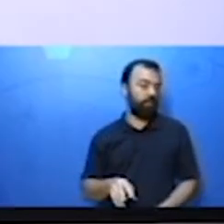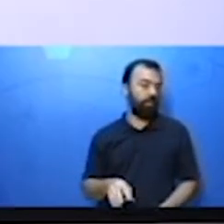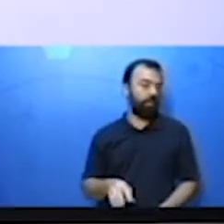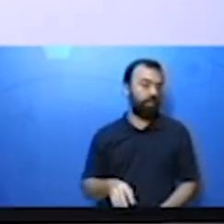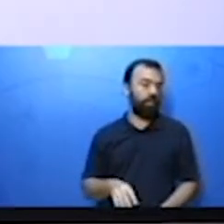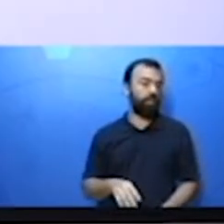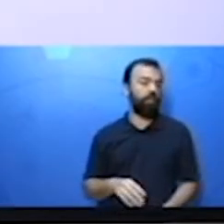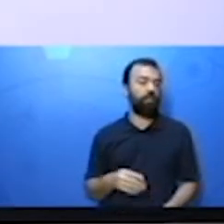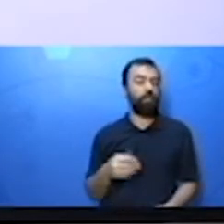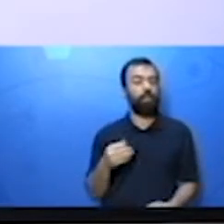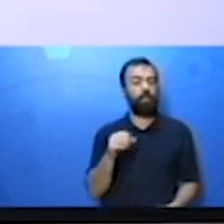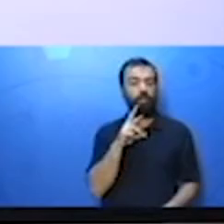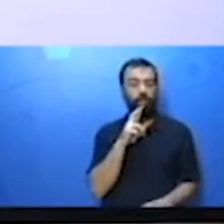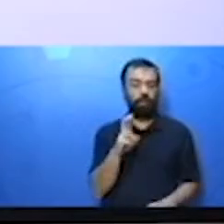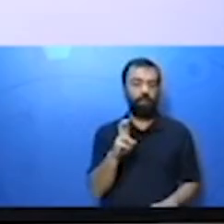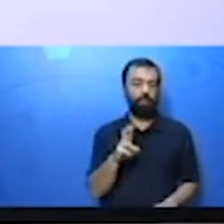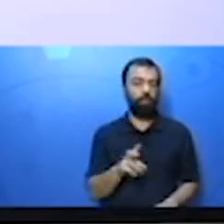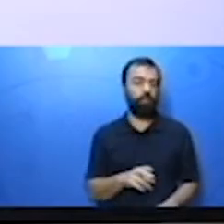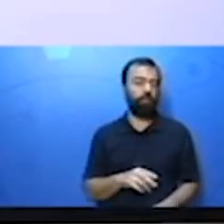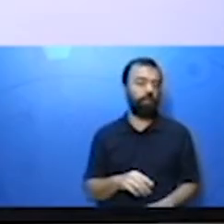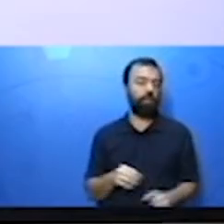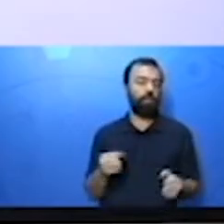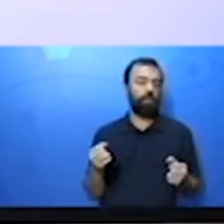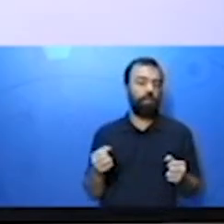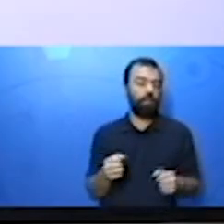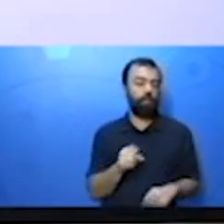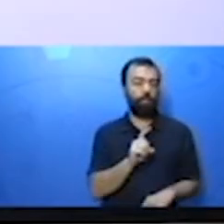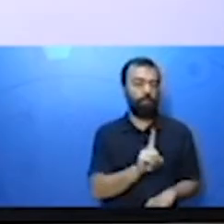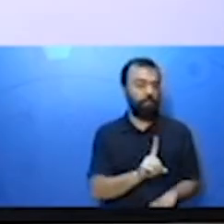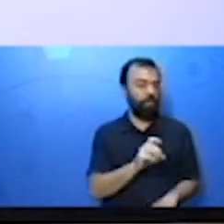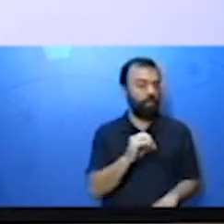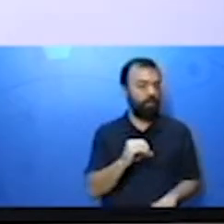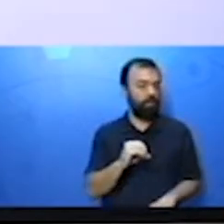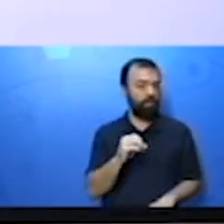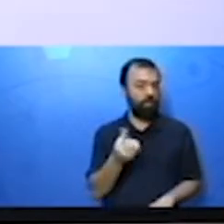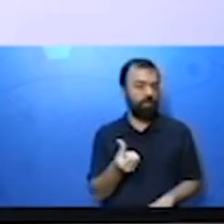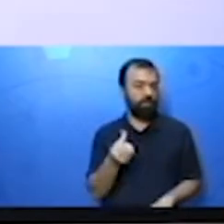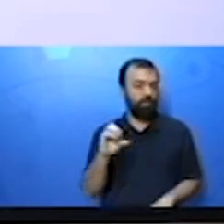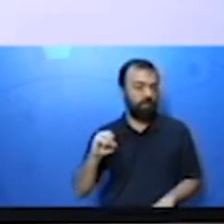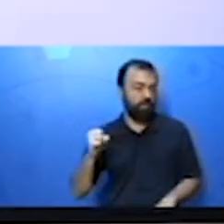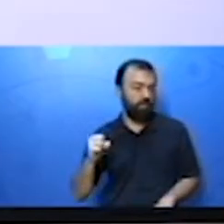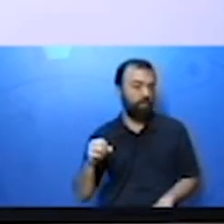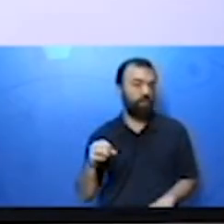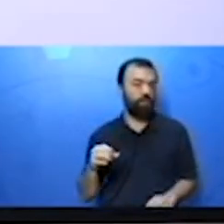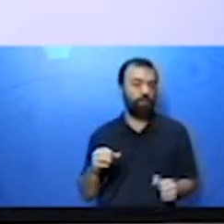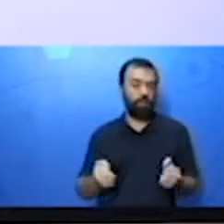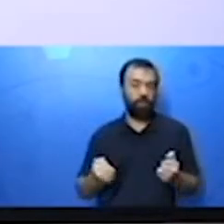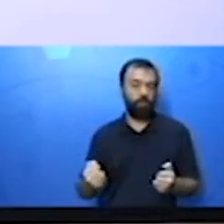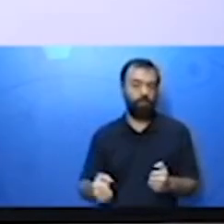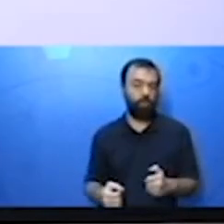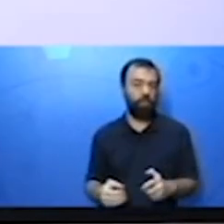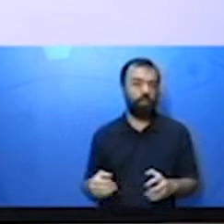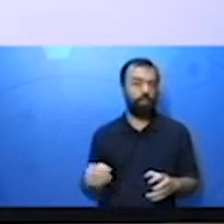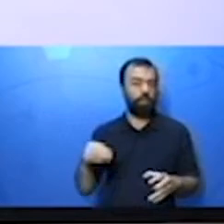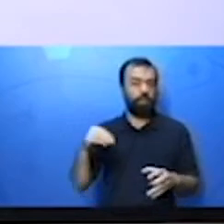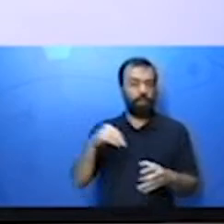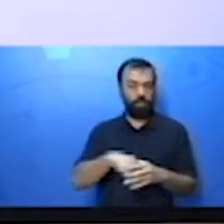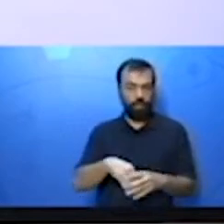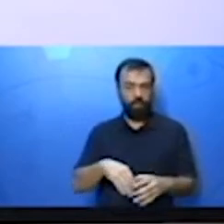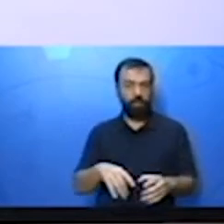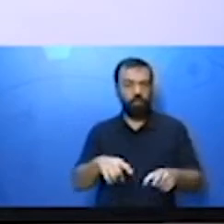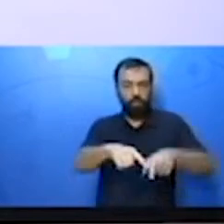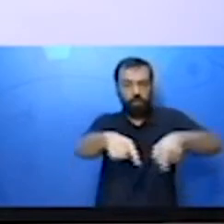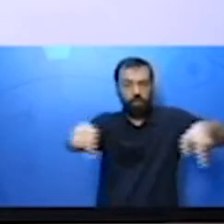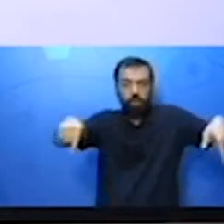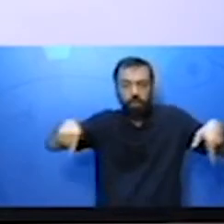Mil e 68 carros. Muito bem, a respostinha, cabem 1.068 carros nesse estacionamento.